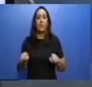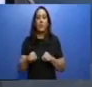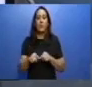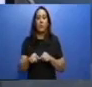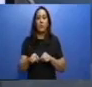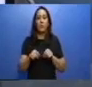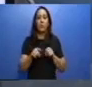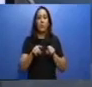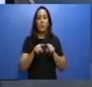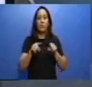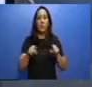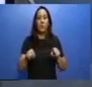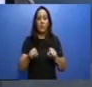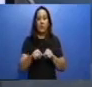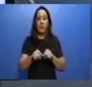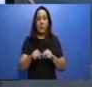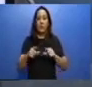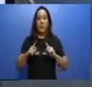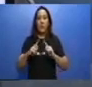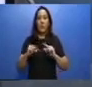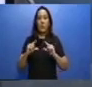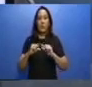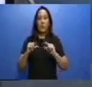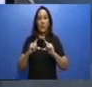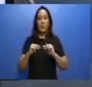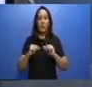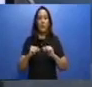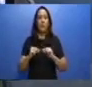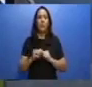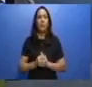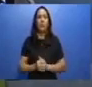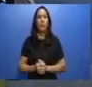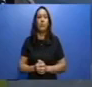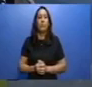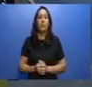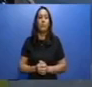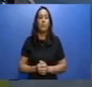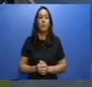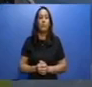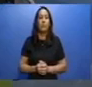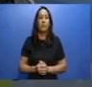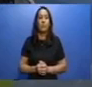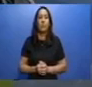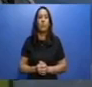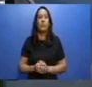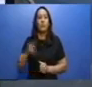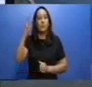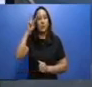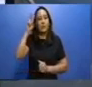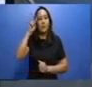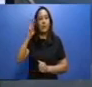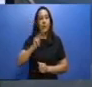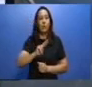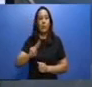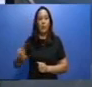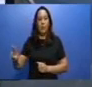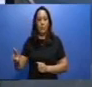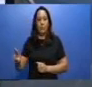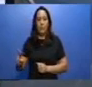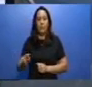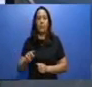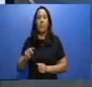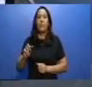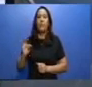quadrado, o triângulo e esses daqui talvez a gente não lembre muito o nome, vamos relembrar. Esse daqui se